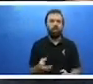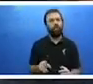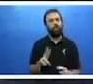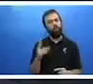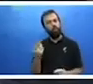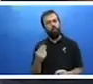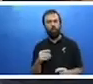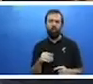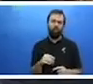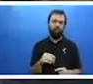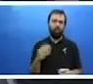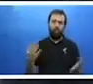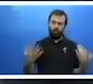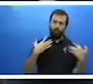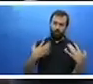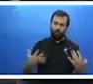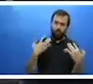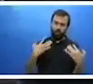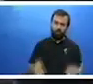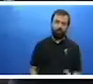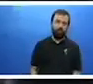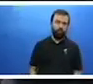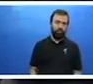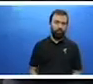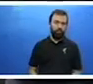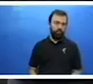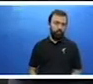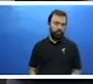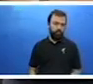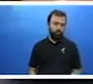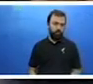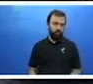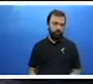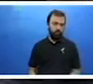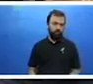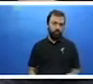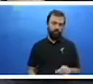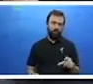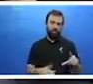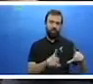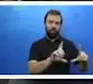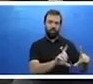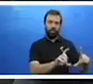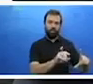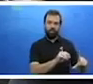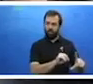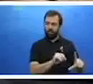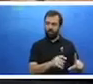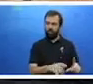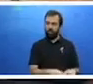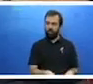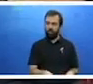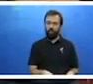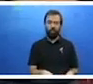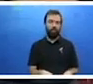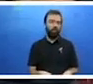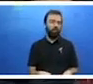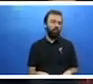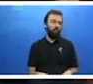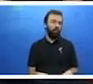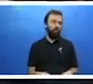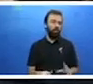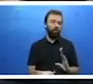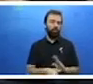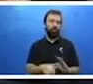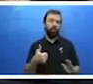ficam juntos. E assim eles agruparam os estados. Quadradinho do lado já faz a pergunta. A